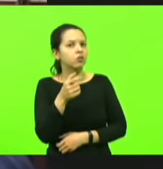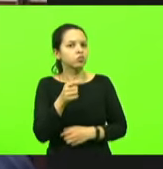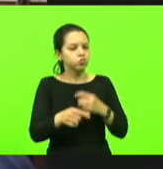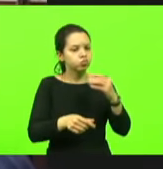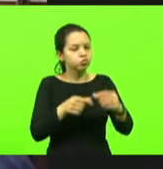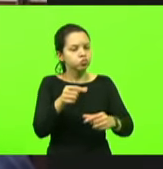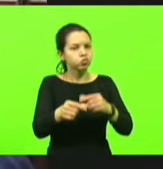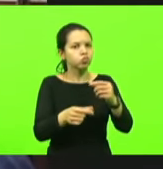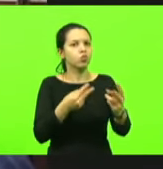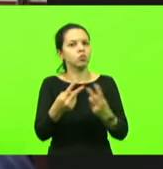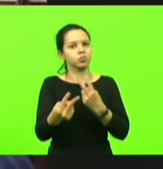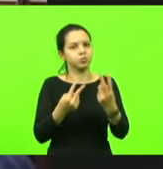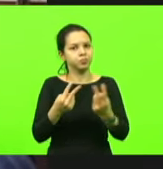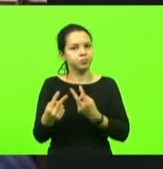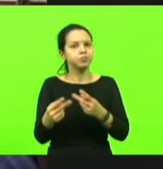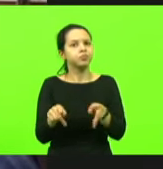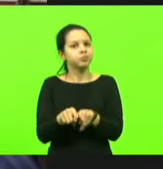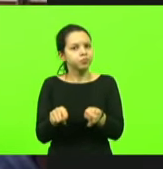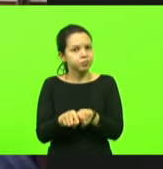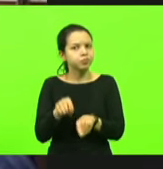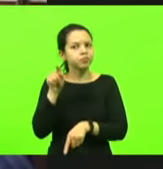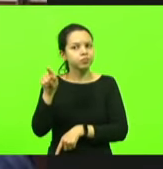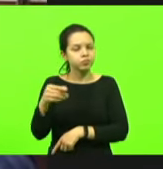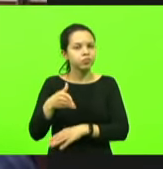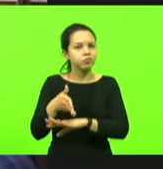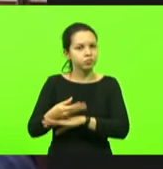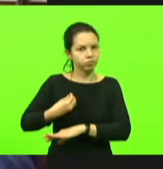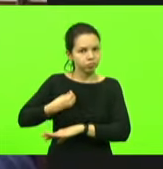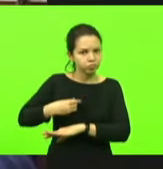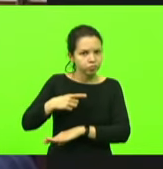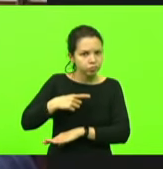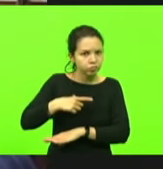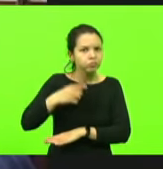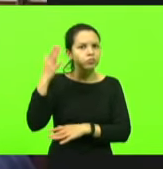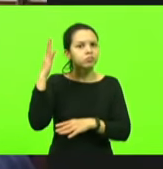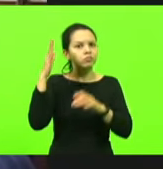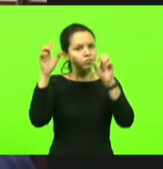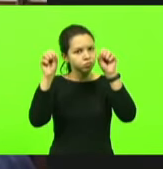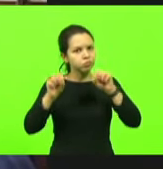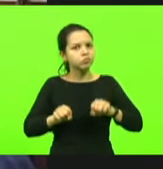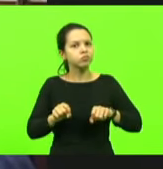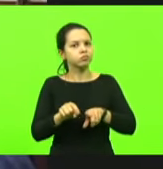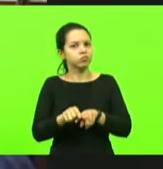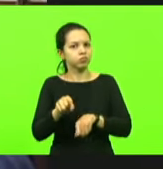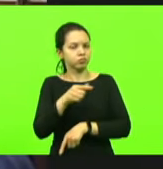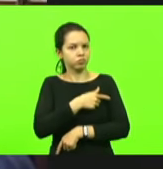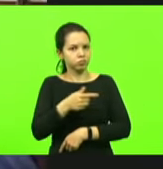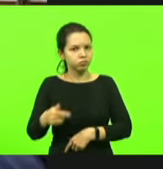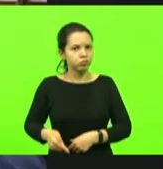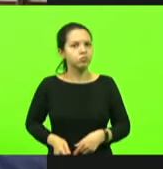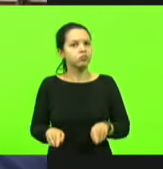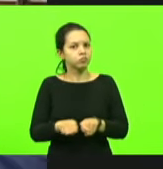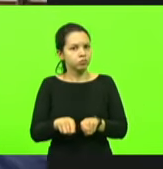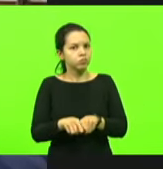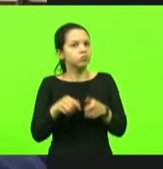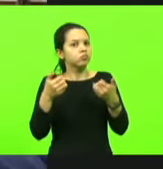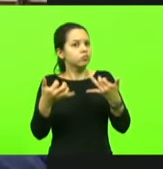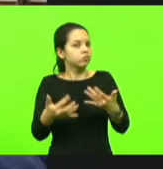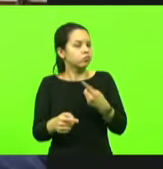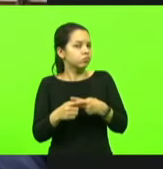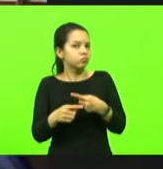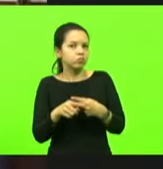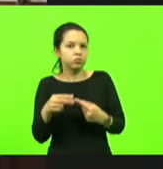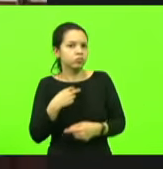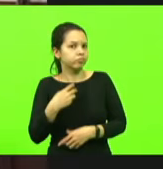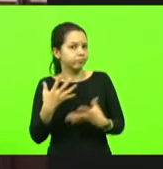lá também é testemunha de que o governo justificou as razões pelas quais ele não podia aceitar